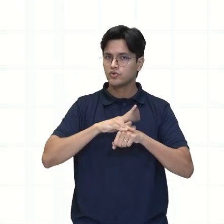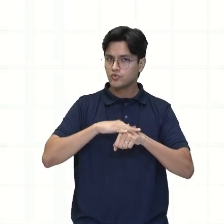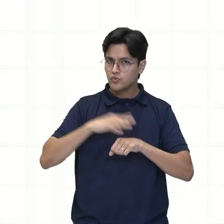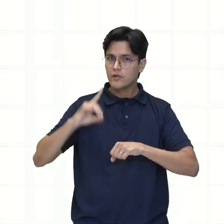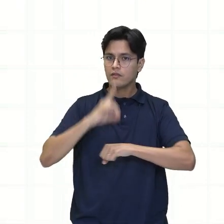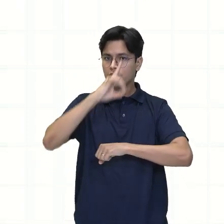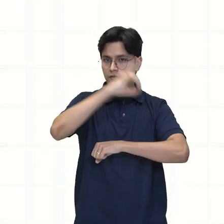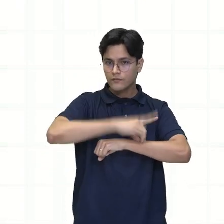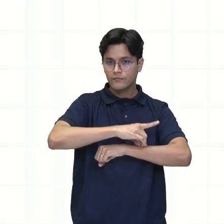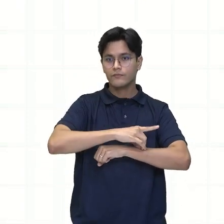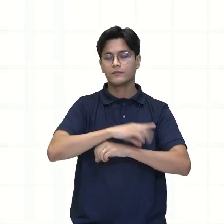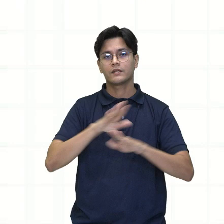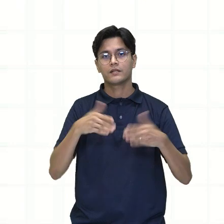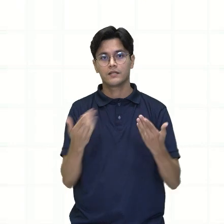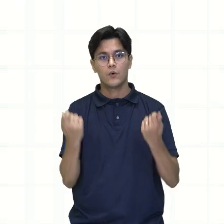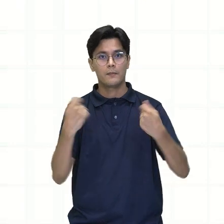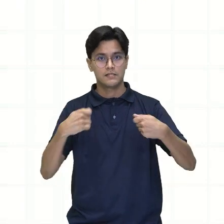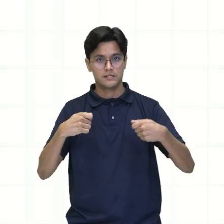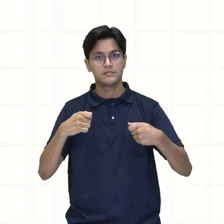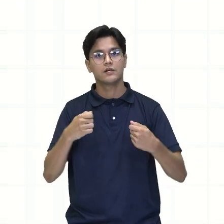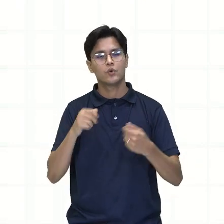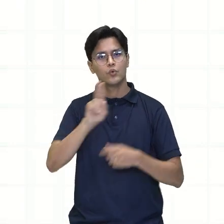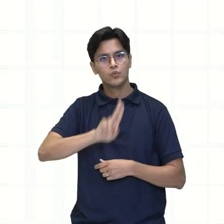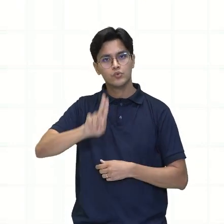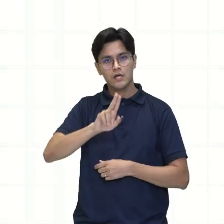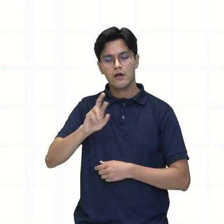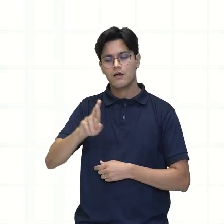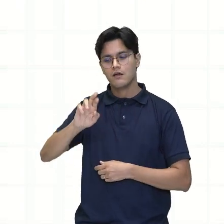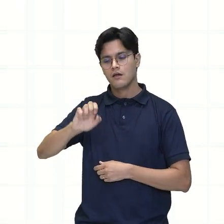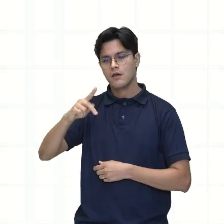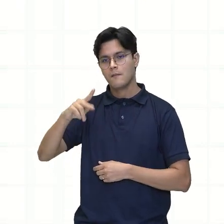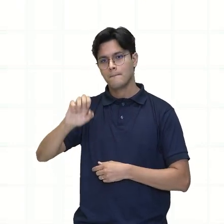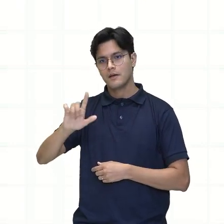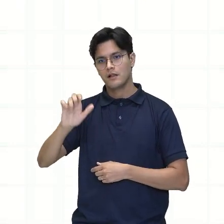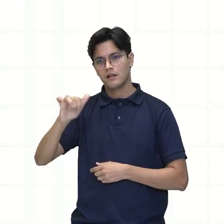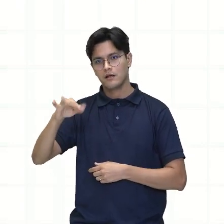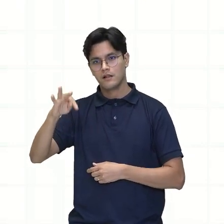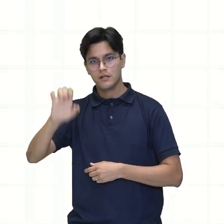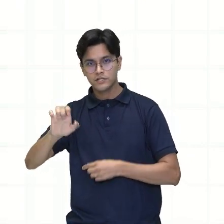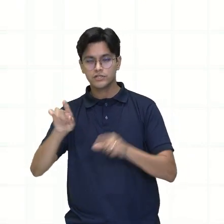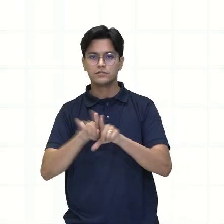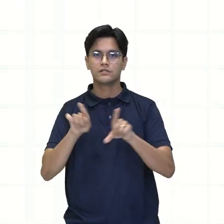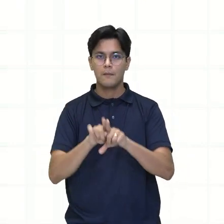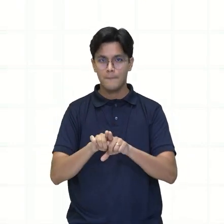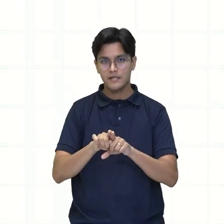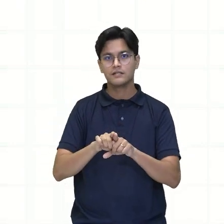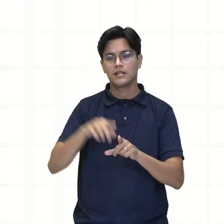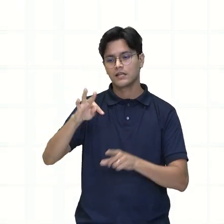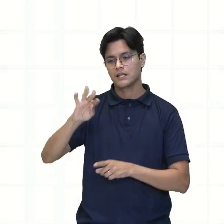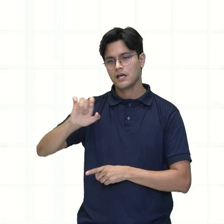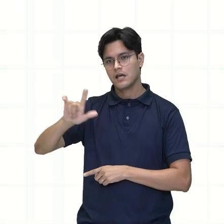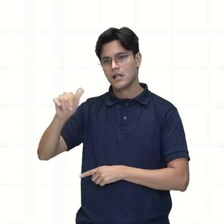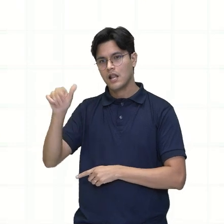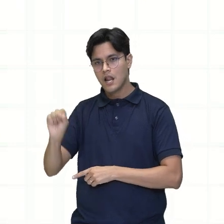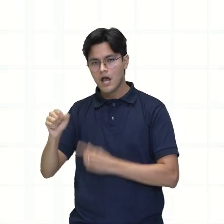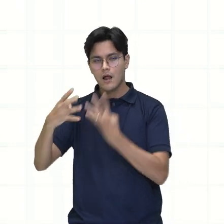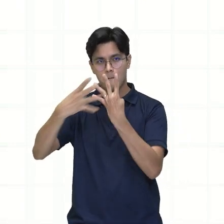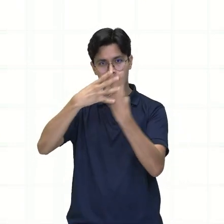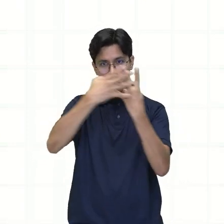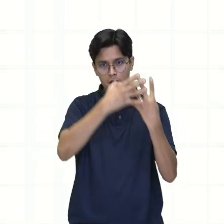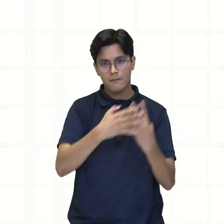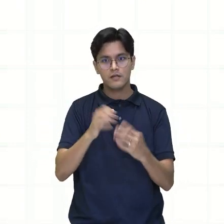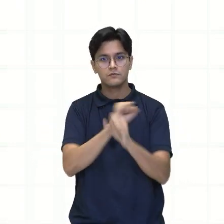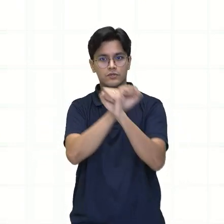precisa se proteger usando repelentes, usando telas na sua casa para evitar que o mosquito possa chegar até